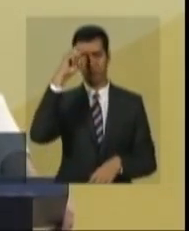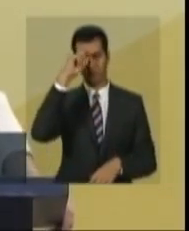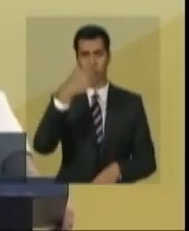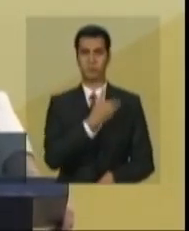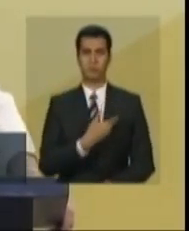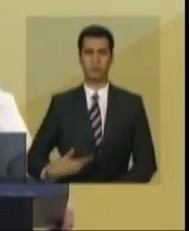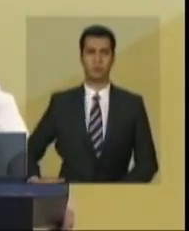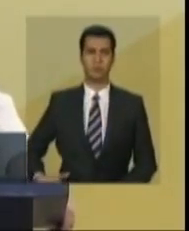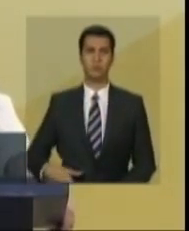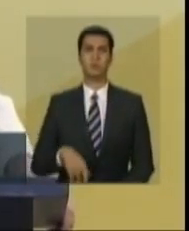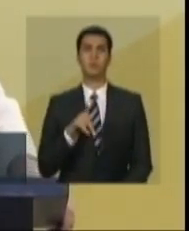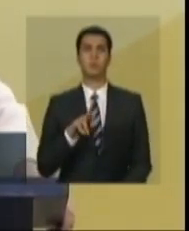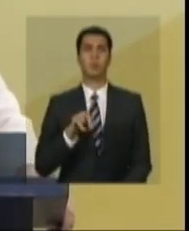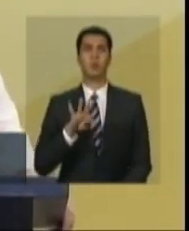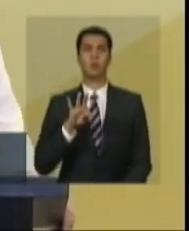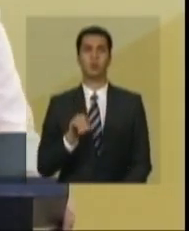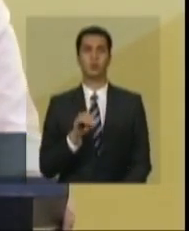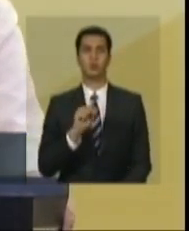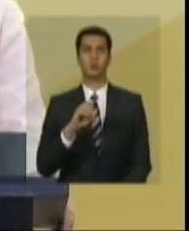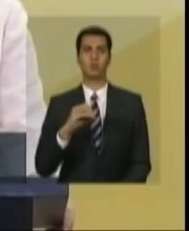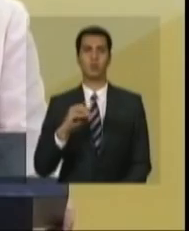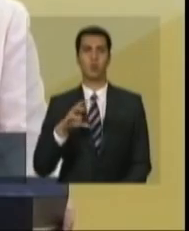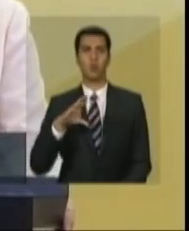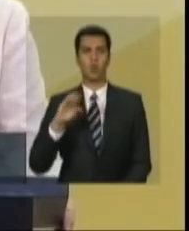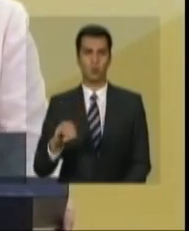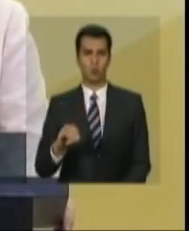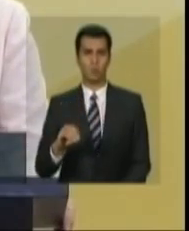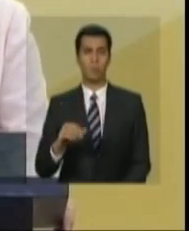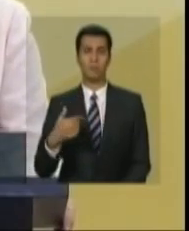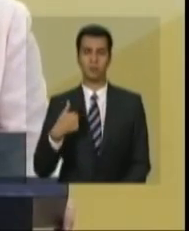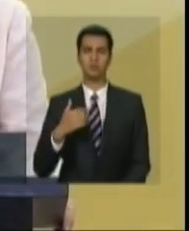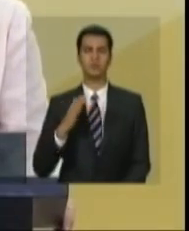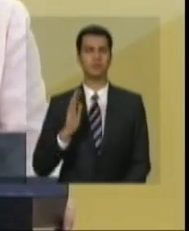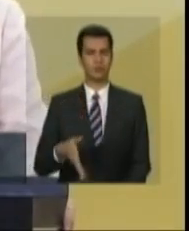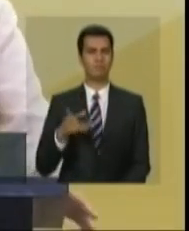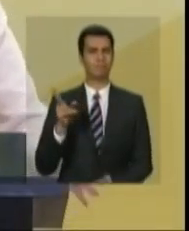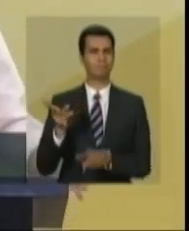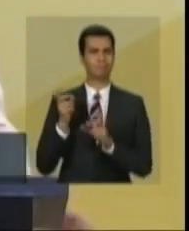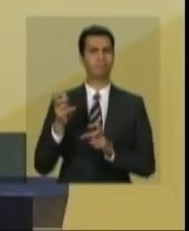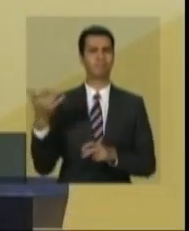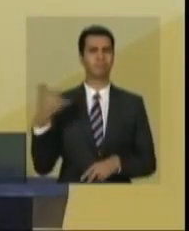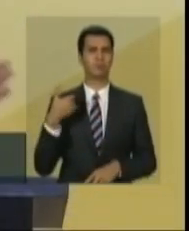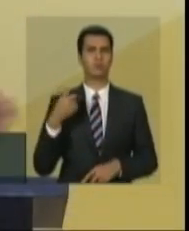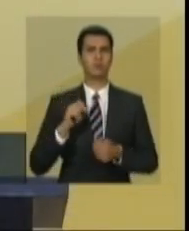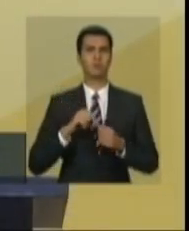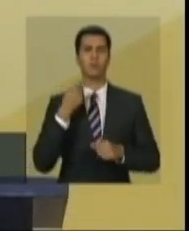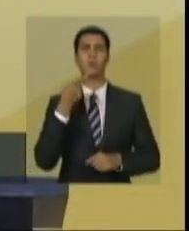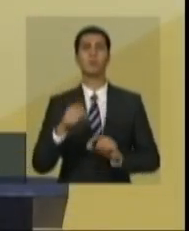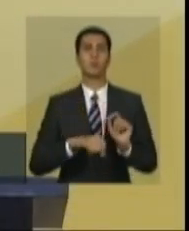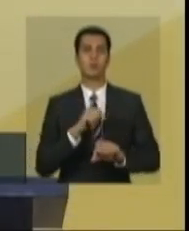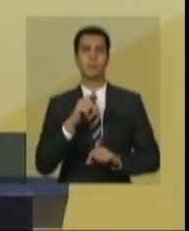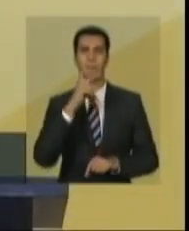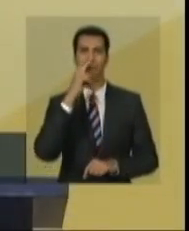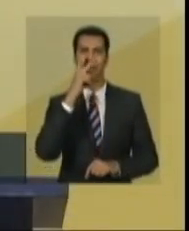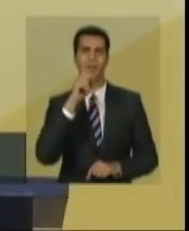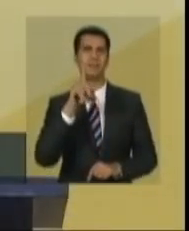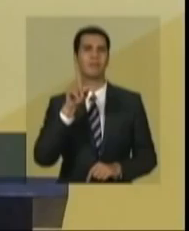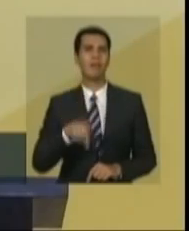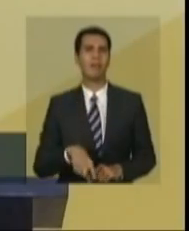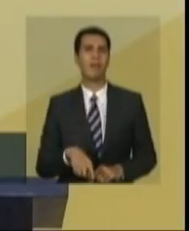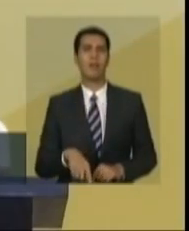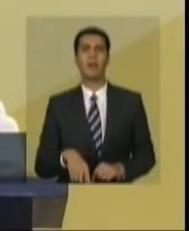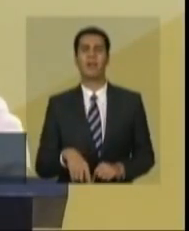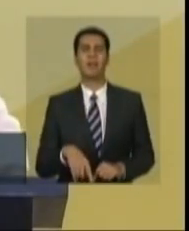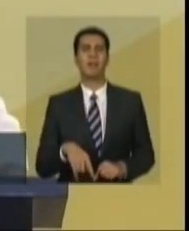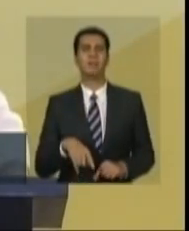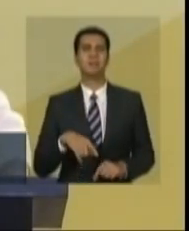os prontos-socorros. Já ouvi de algumas pessoas que seria como enxugar gelo, pois